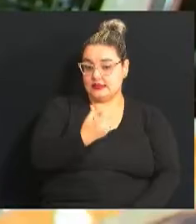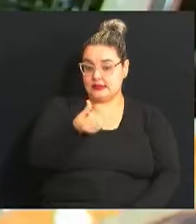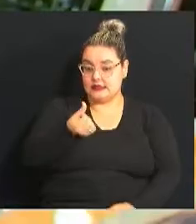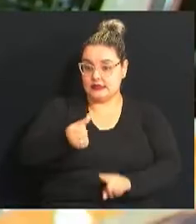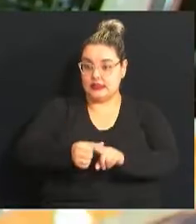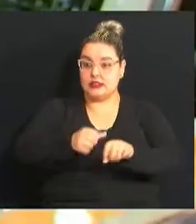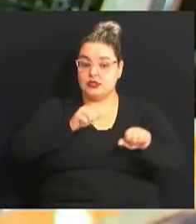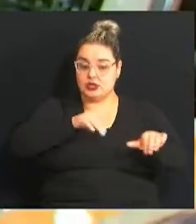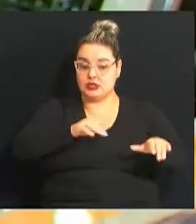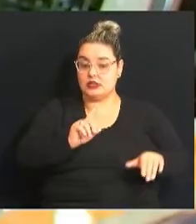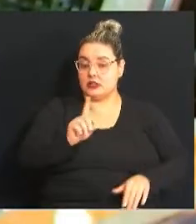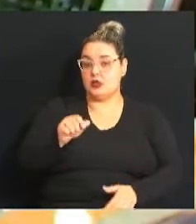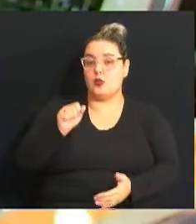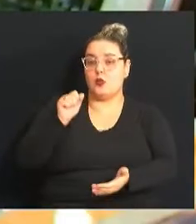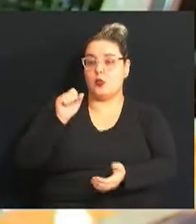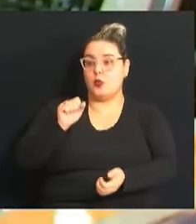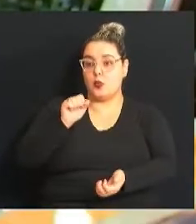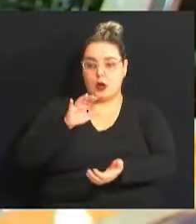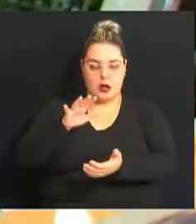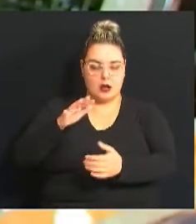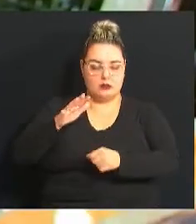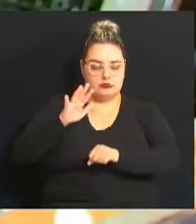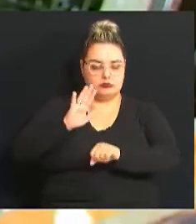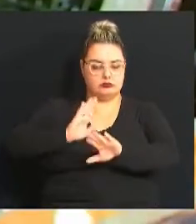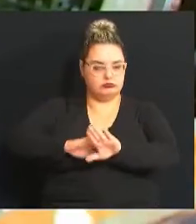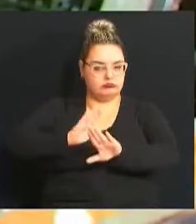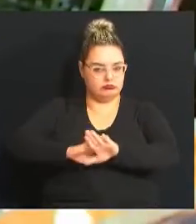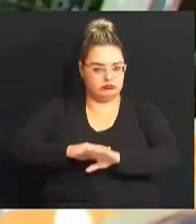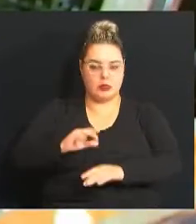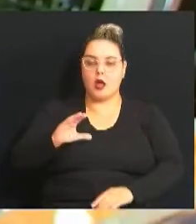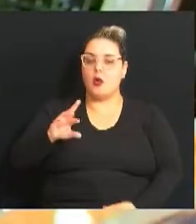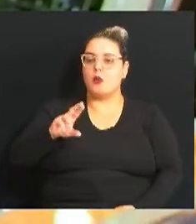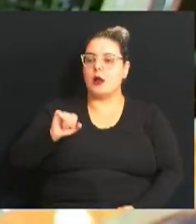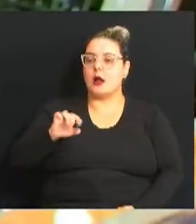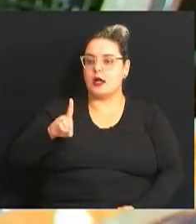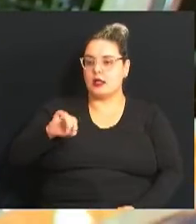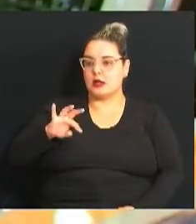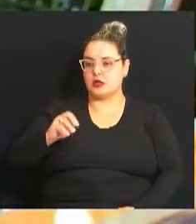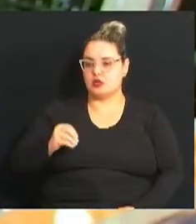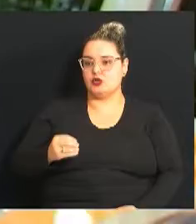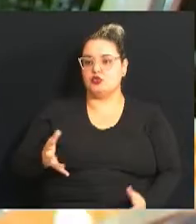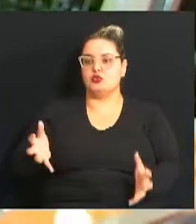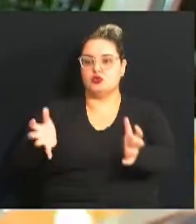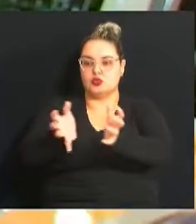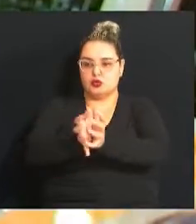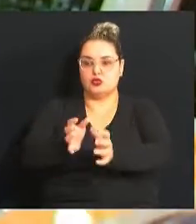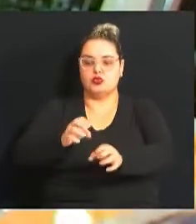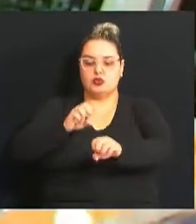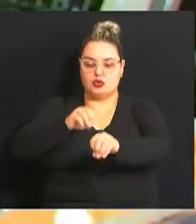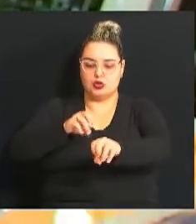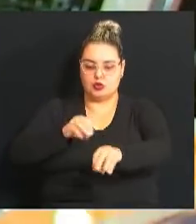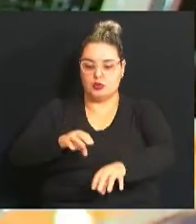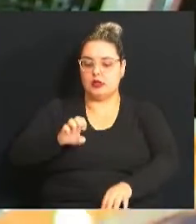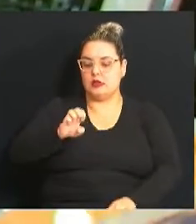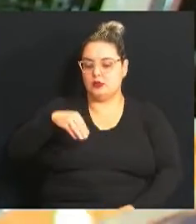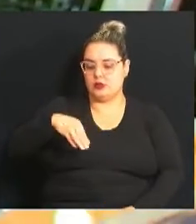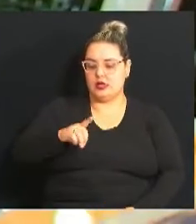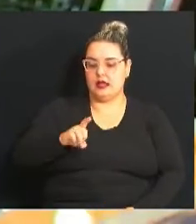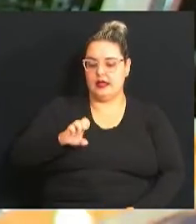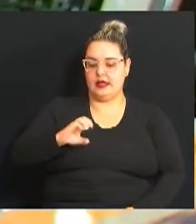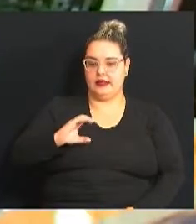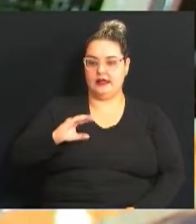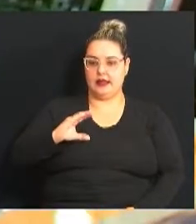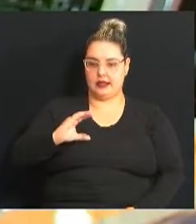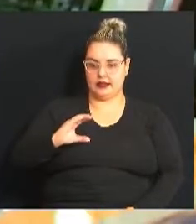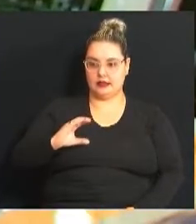o crédito, o cartão digital, nós estamos trabalhando então em conjunto com a equipe de educação da INDEC, onde está sendo colocado